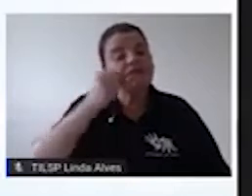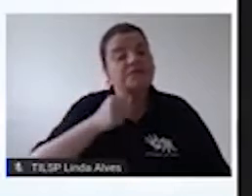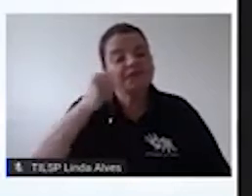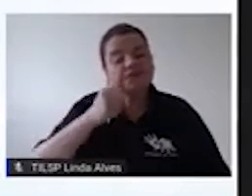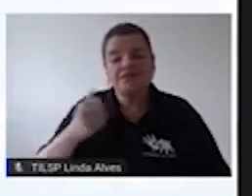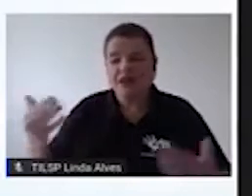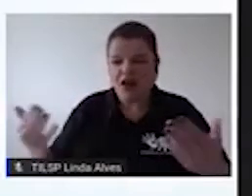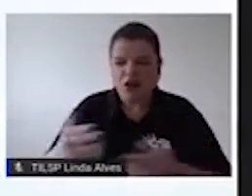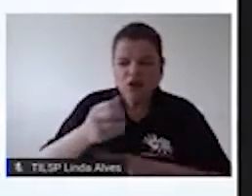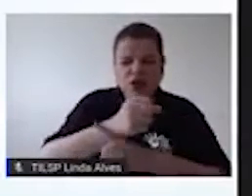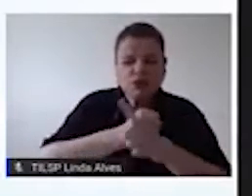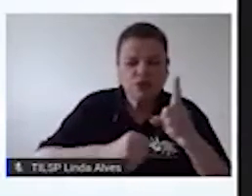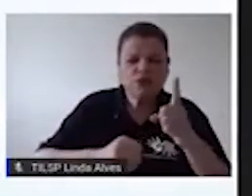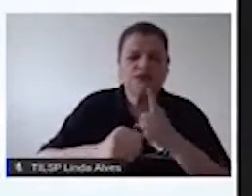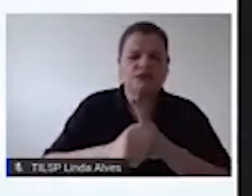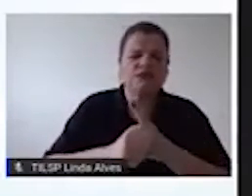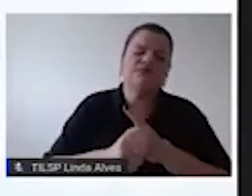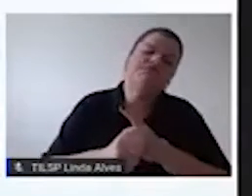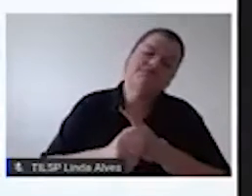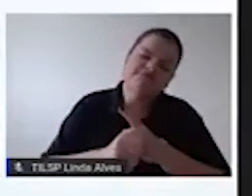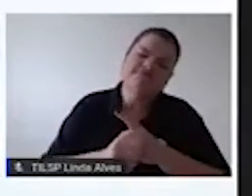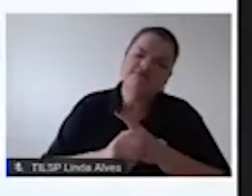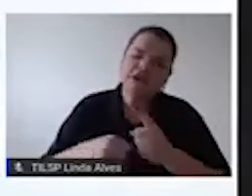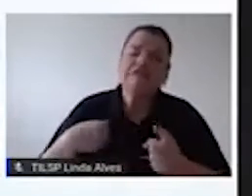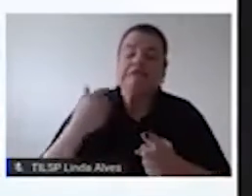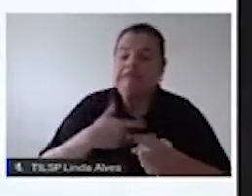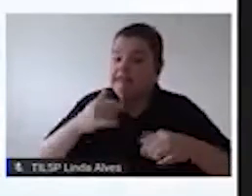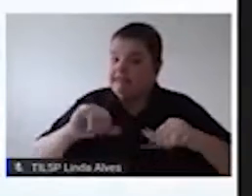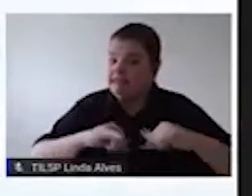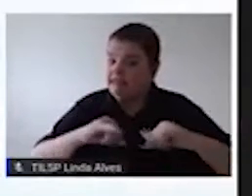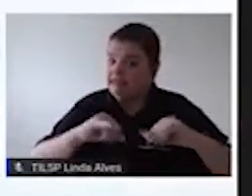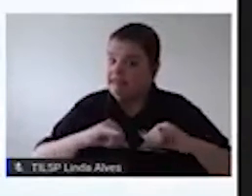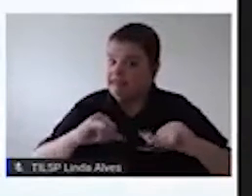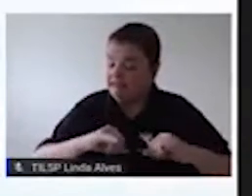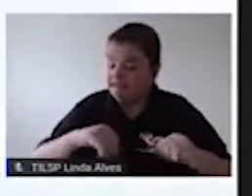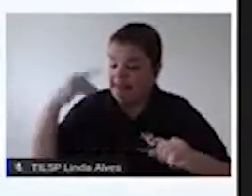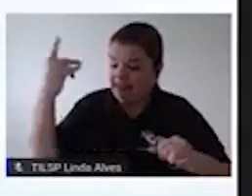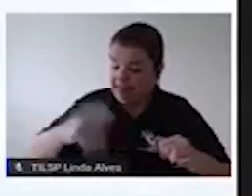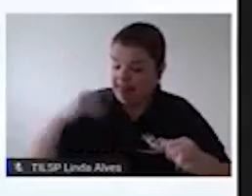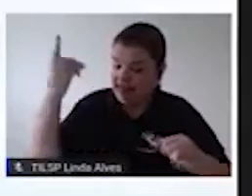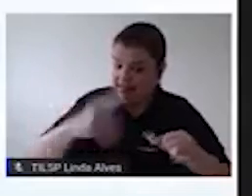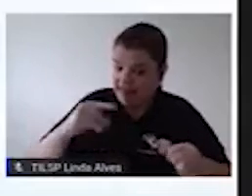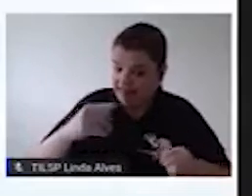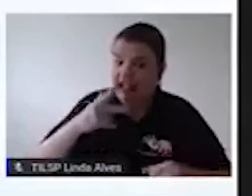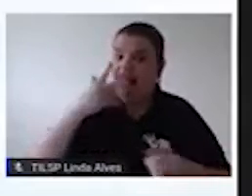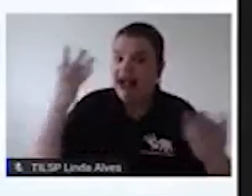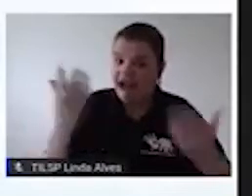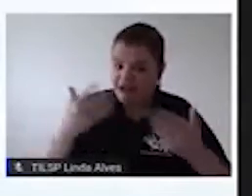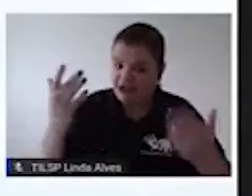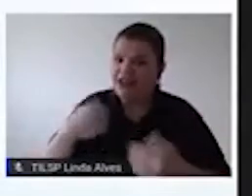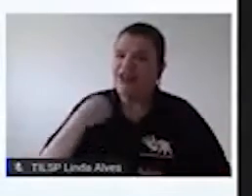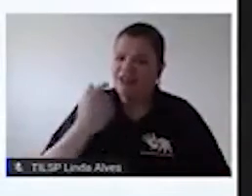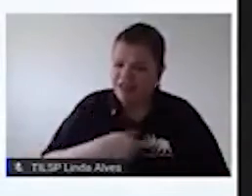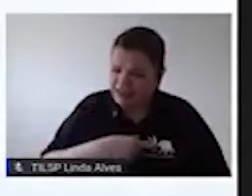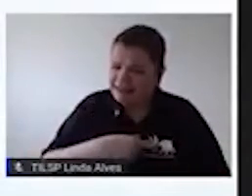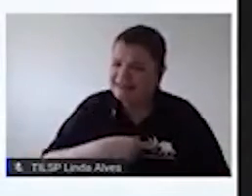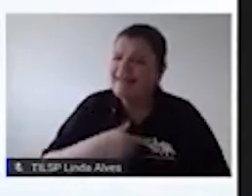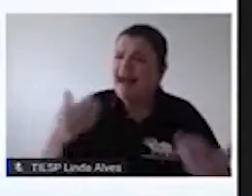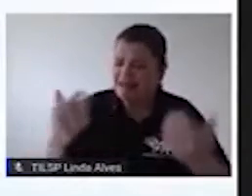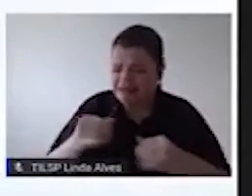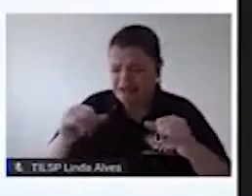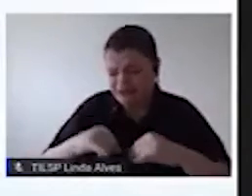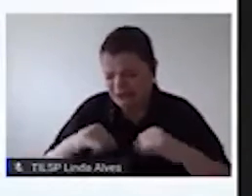até pelas pancadas, né, que a gente tem tido, e ultimamente as pancadas têm